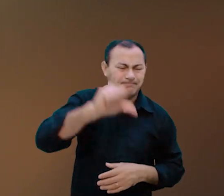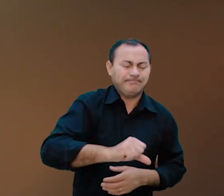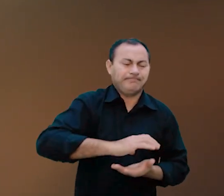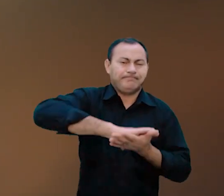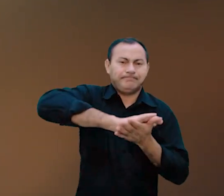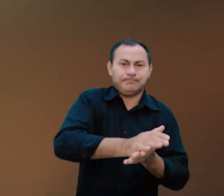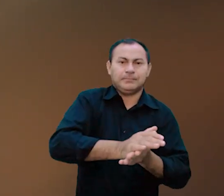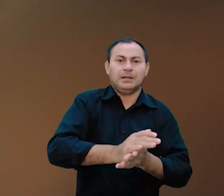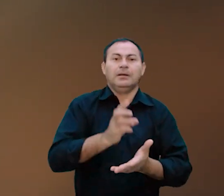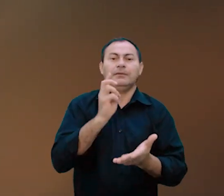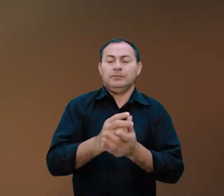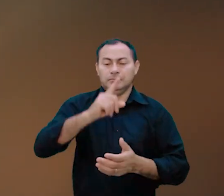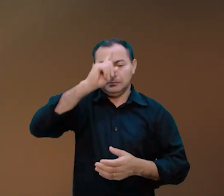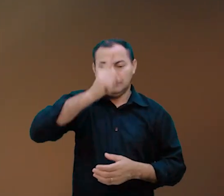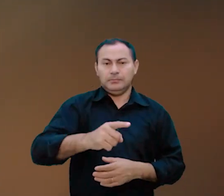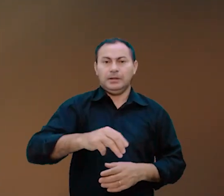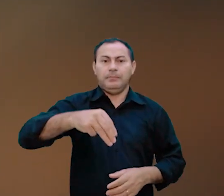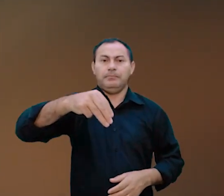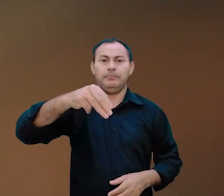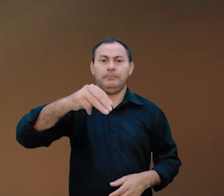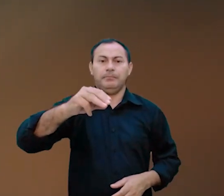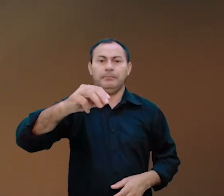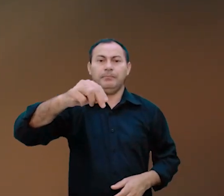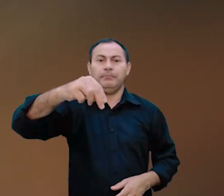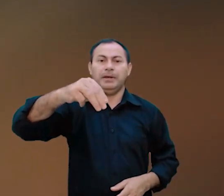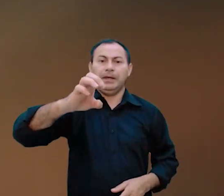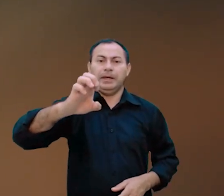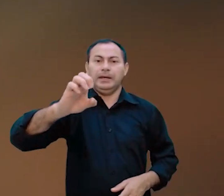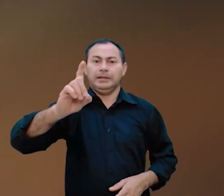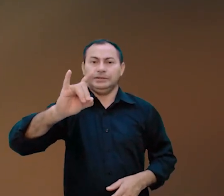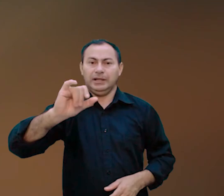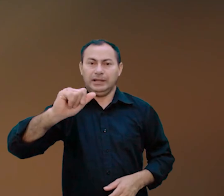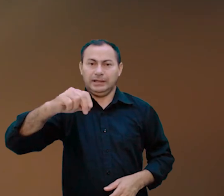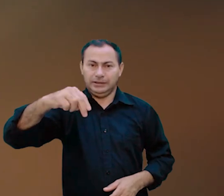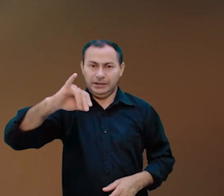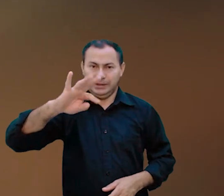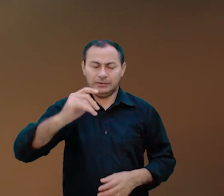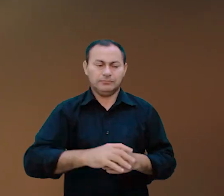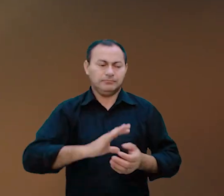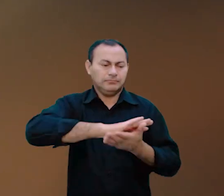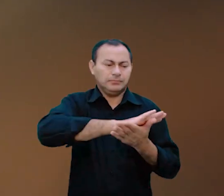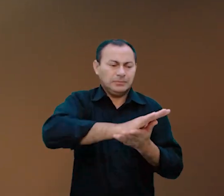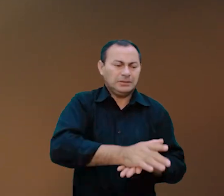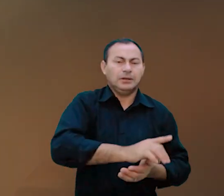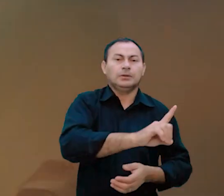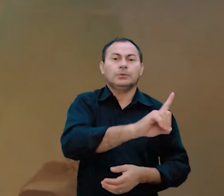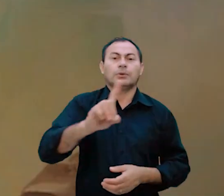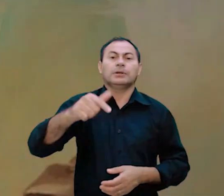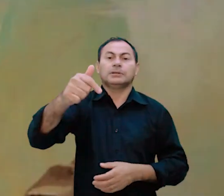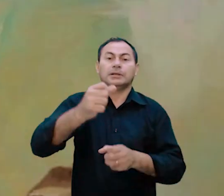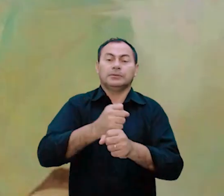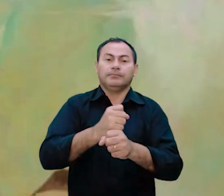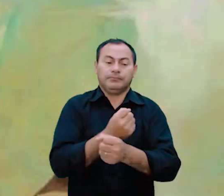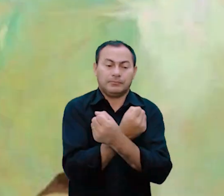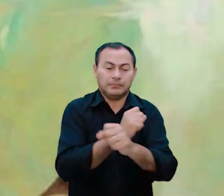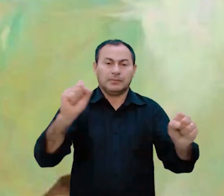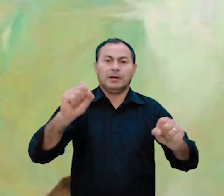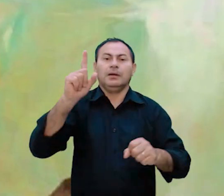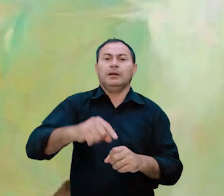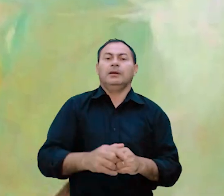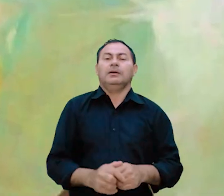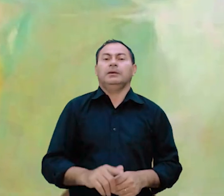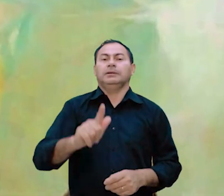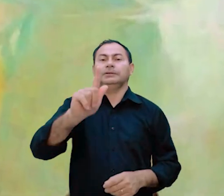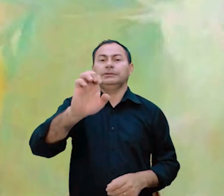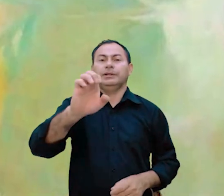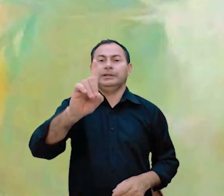mais cruéis opressões dessa vez imposta pelos midianitas. Felizmente essa terrível opressão durou apenas 7 anos. E o